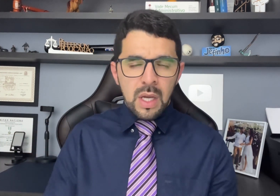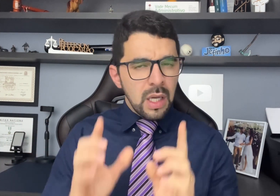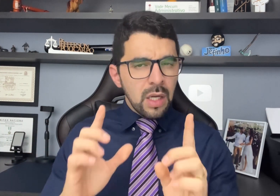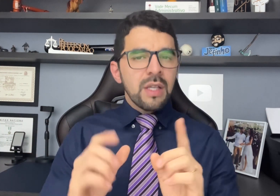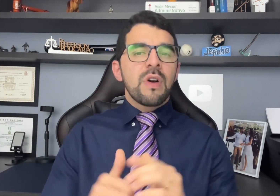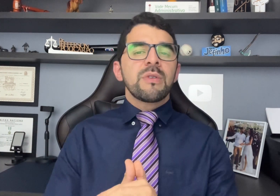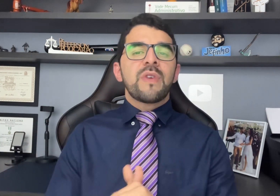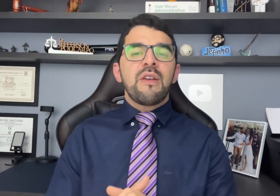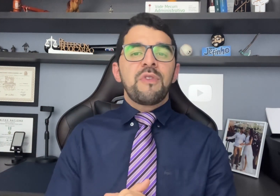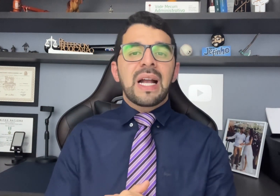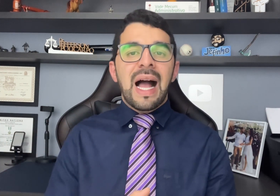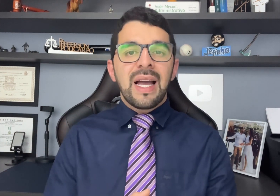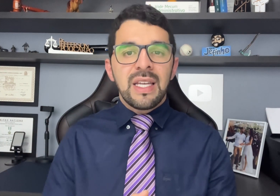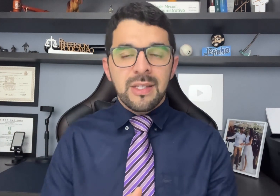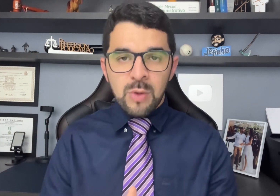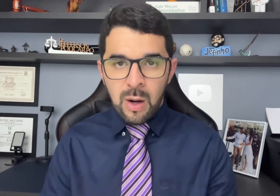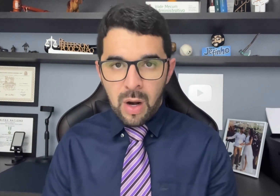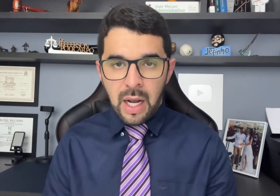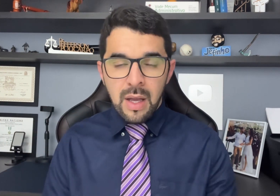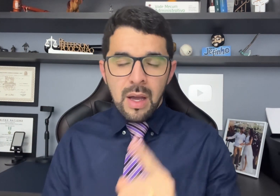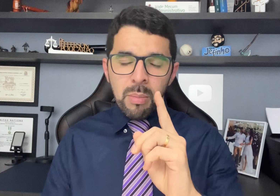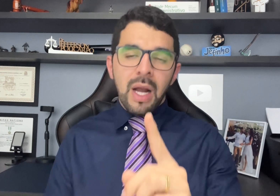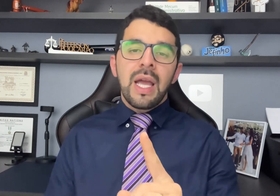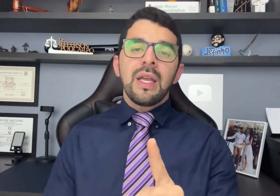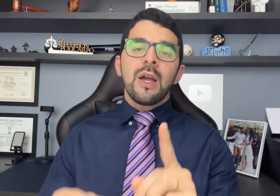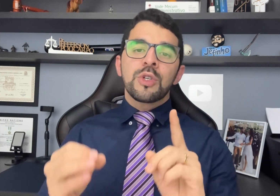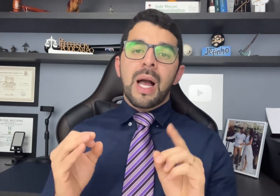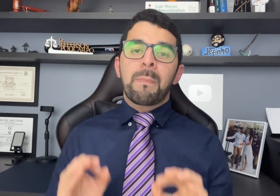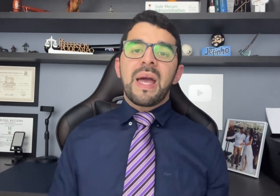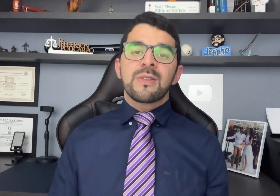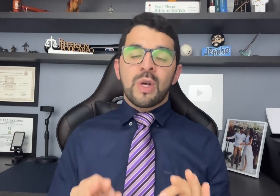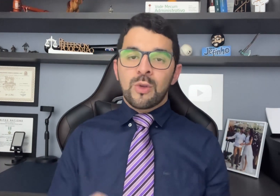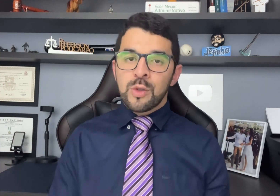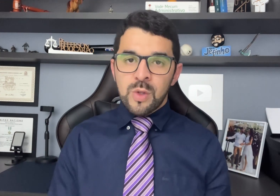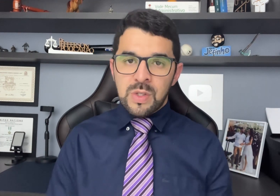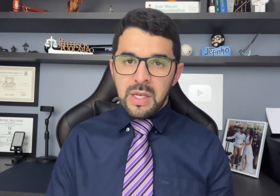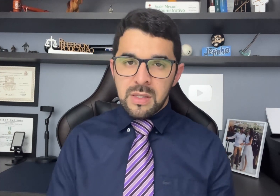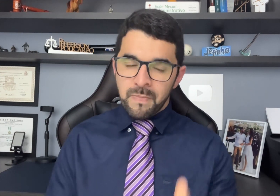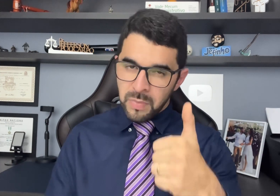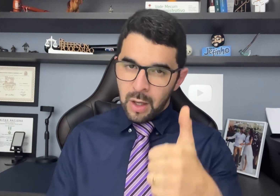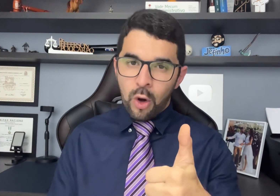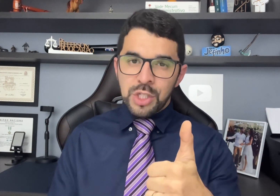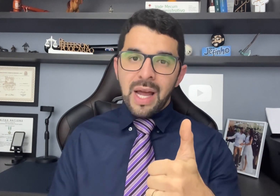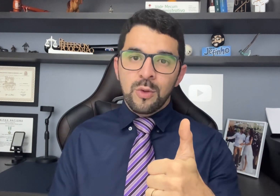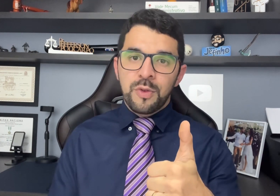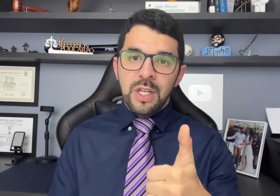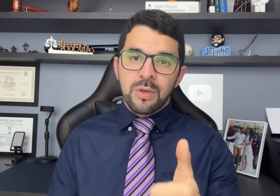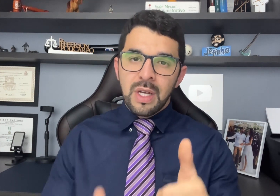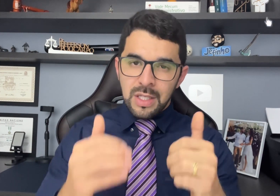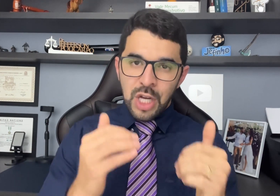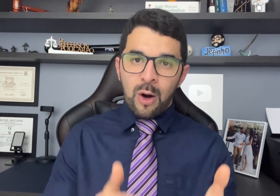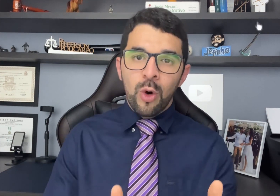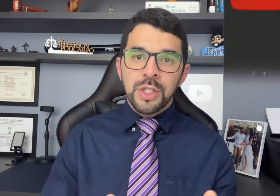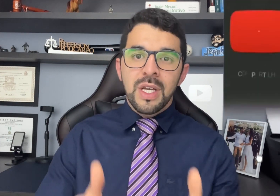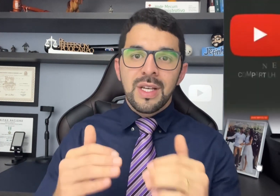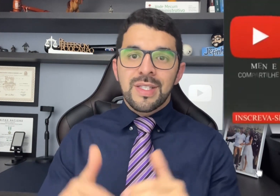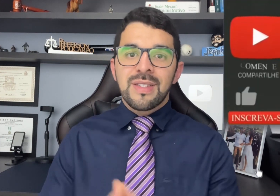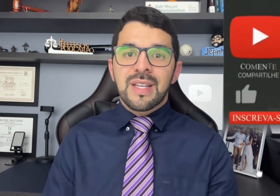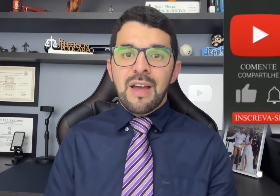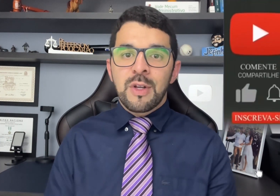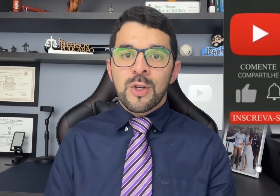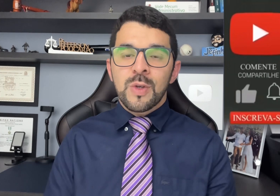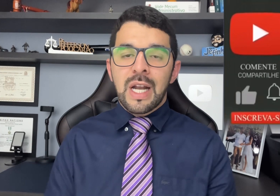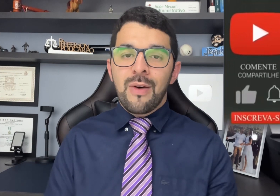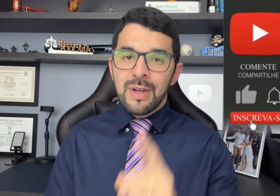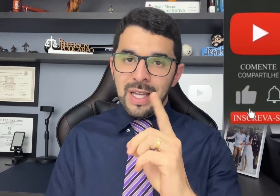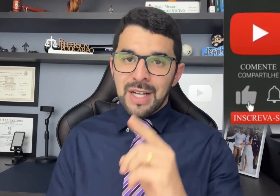atualização. E nós vamos verificar isso agora. Porém, eu já peço a todos vocês, gostaram do vídeo? Já curte, se